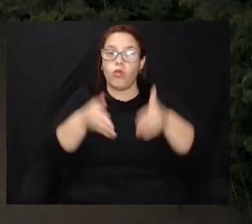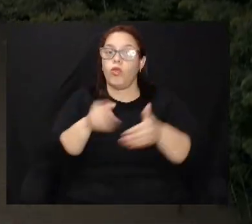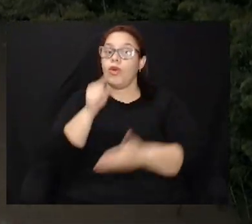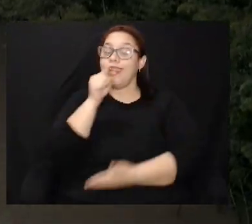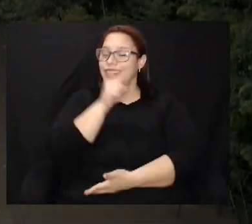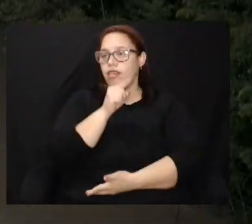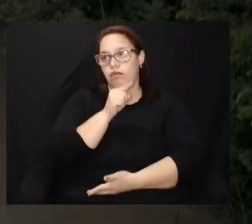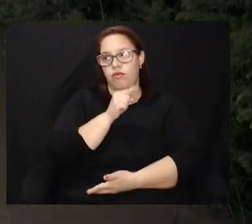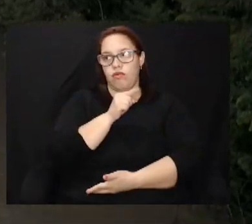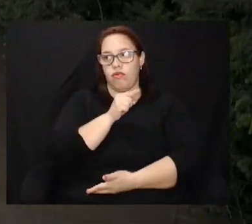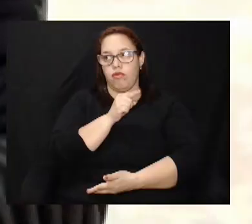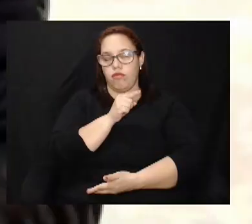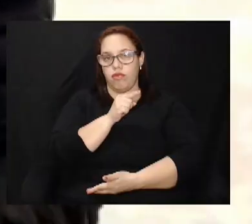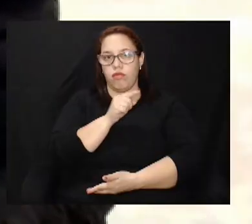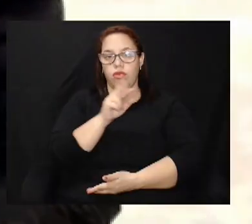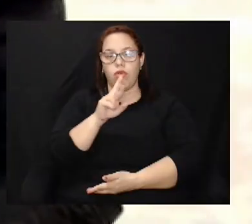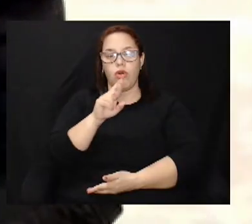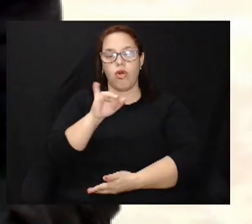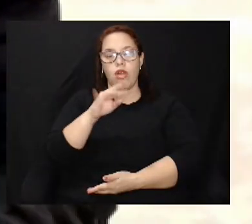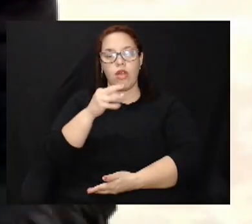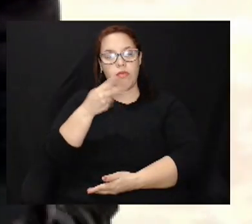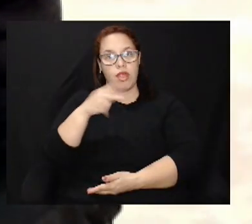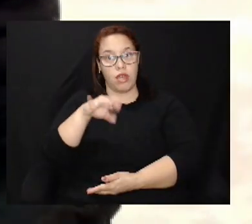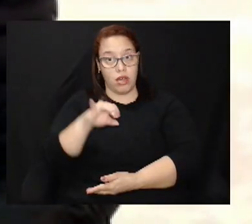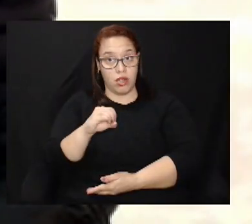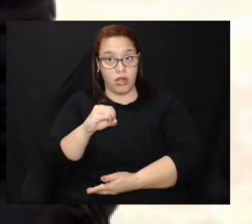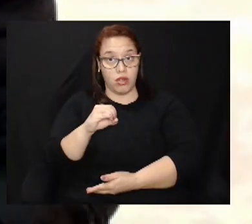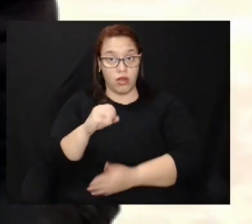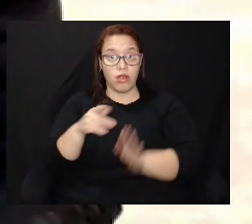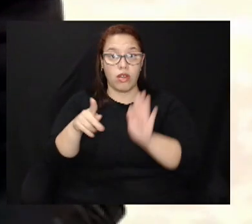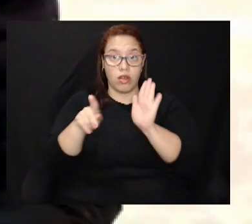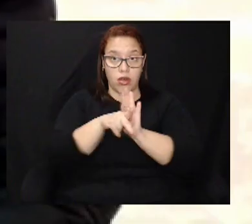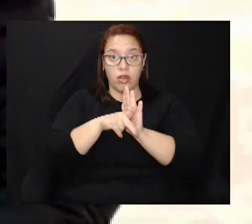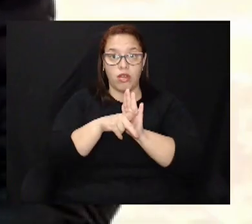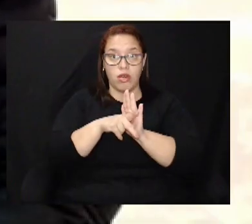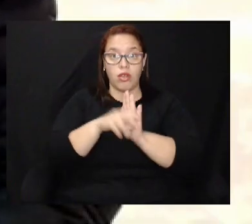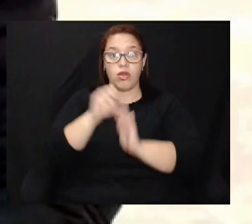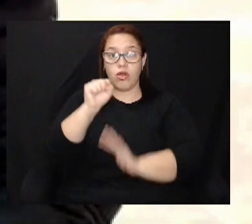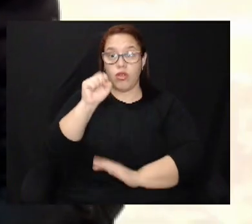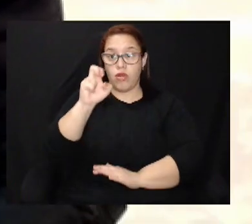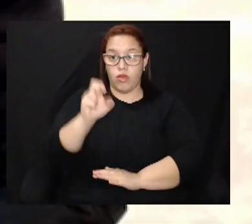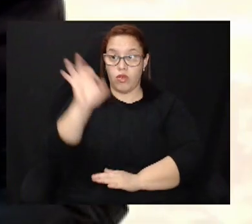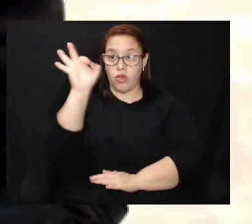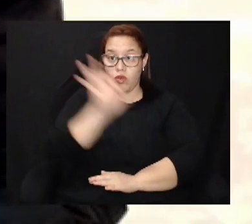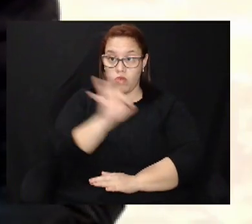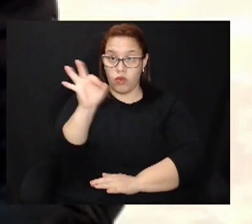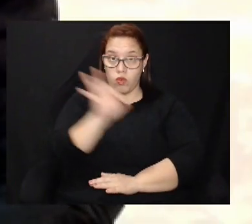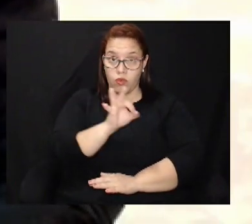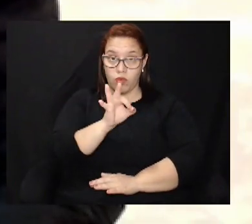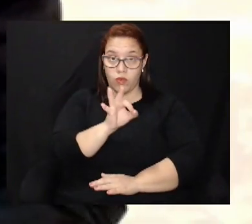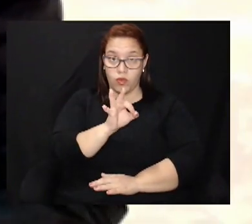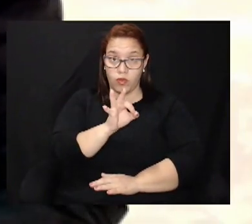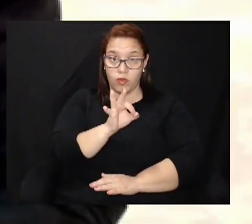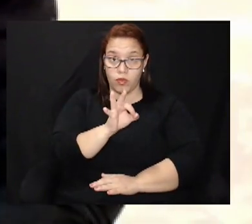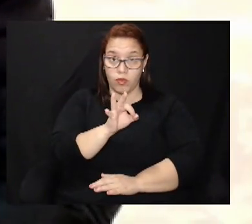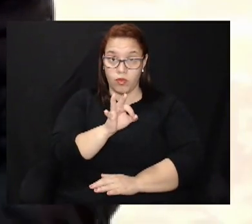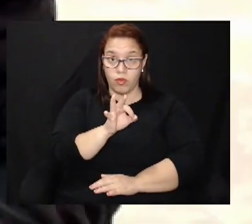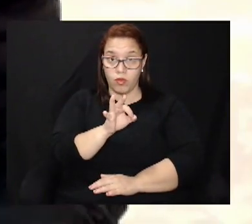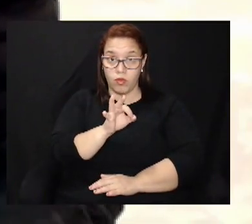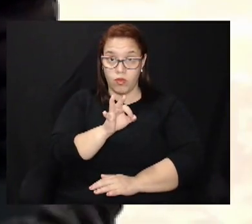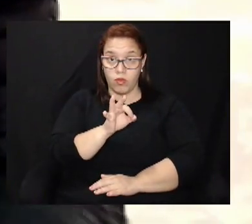o ribeirinho. Eles preservaram esses 85. A que custo? Ao custo do